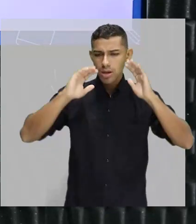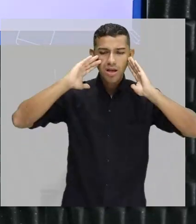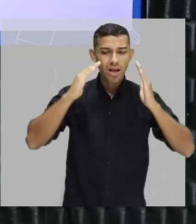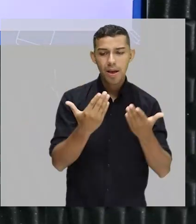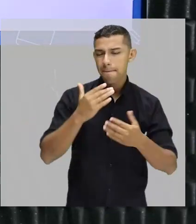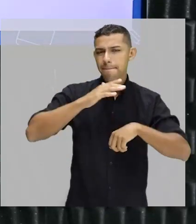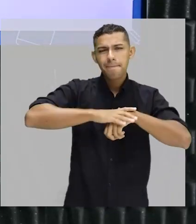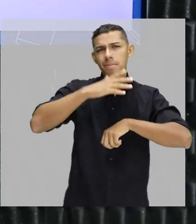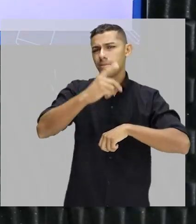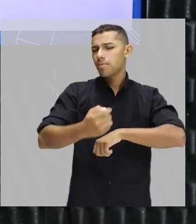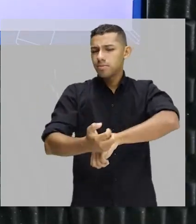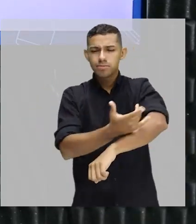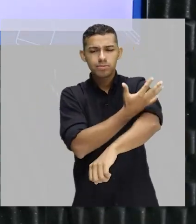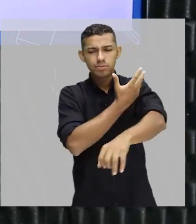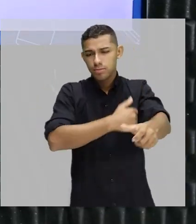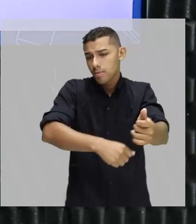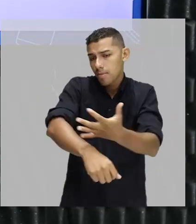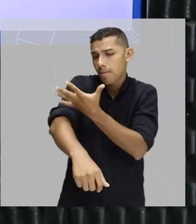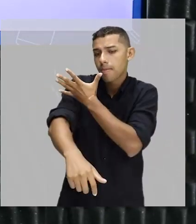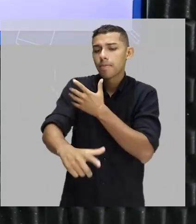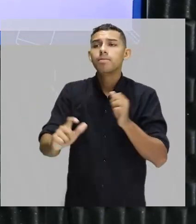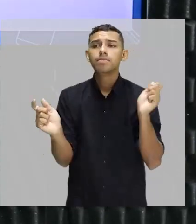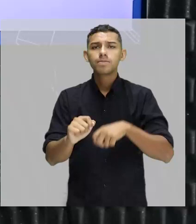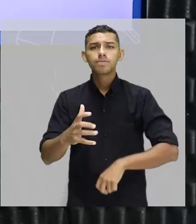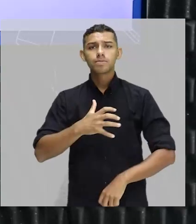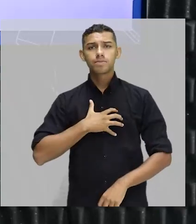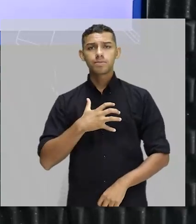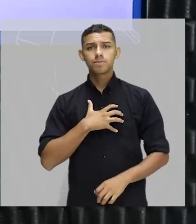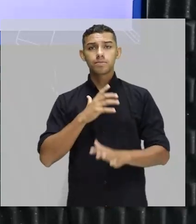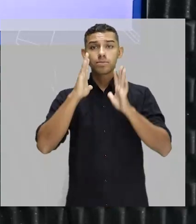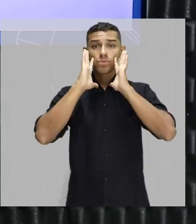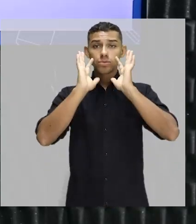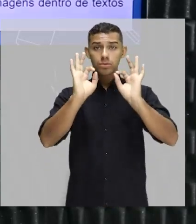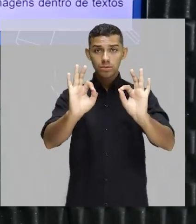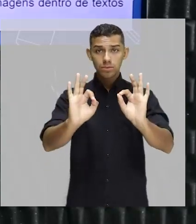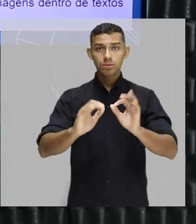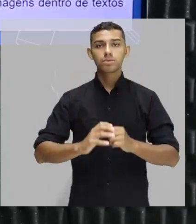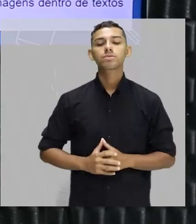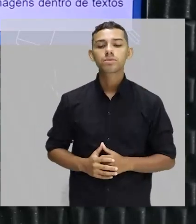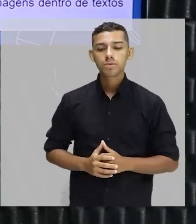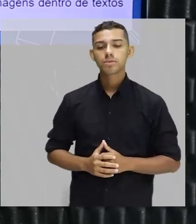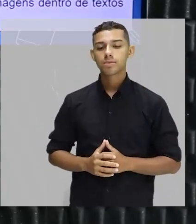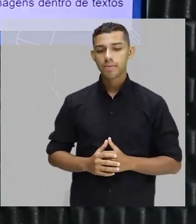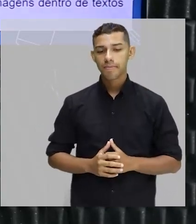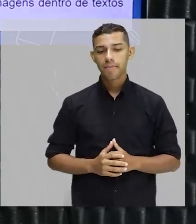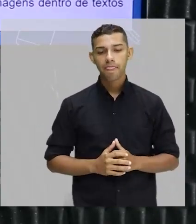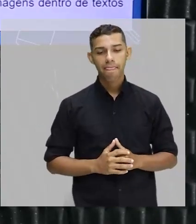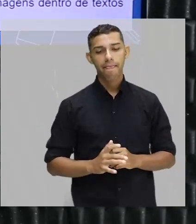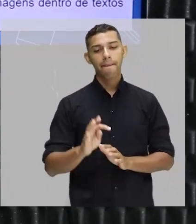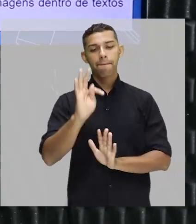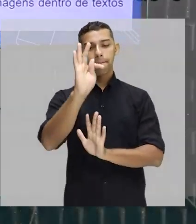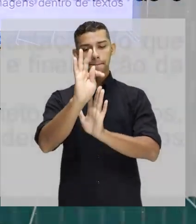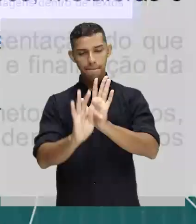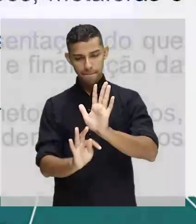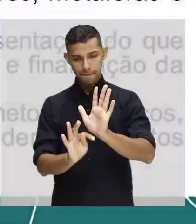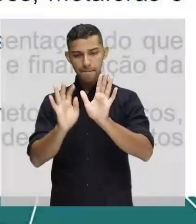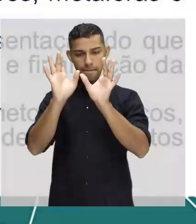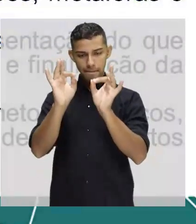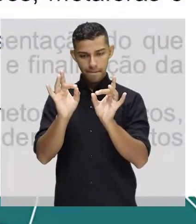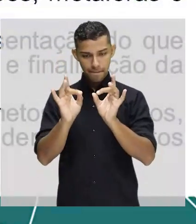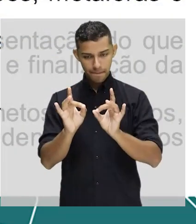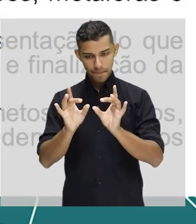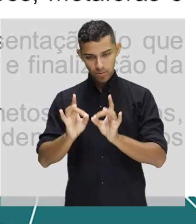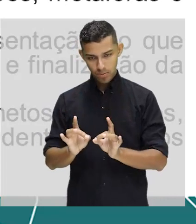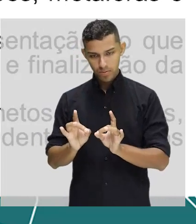parte mais emocionante, né? A parte que prende mais a atenção do leitor. O texto descritivo.